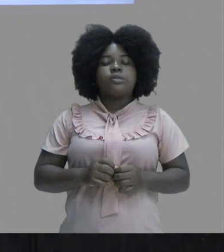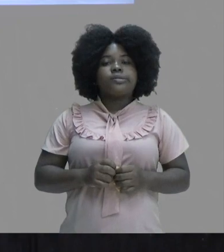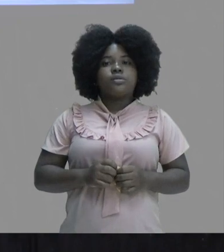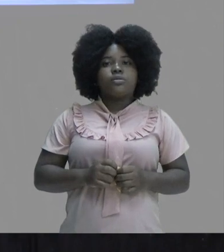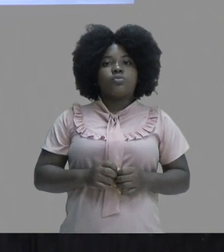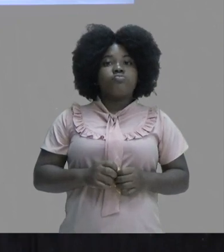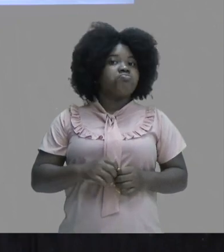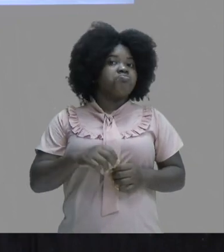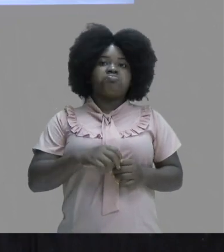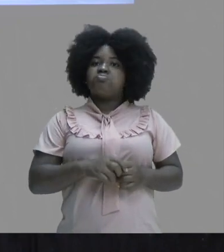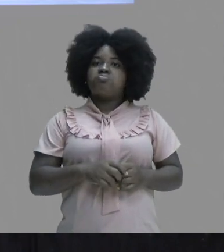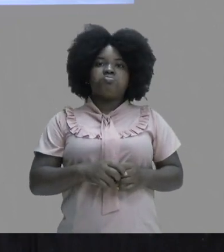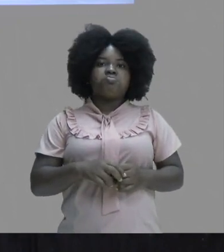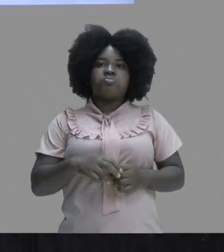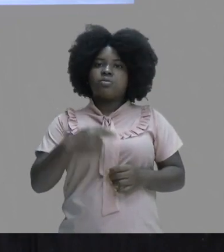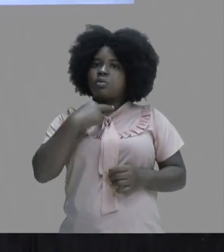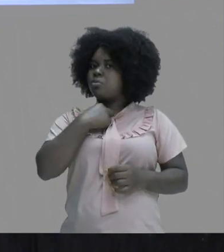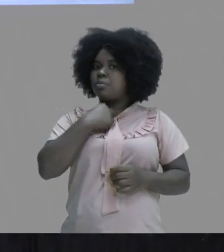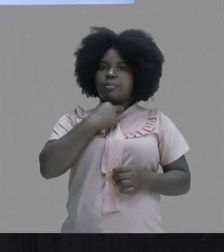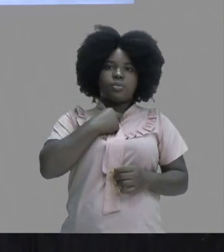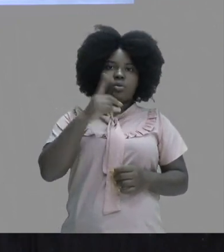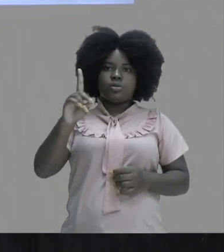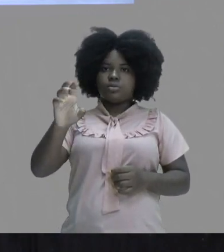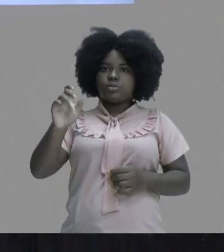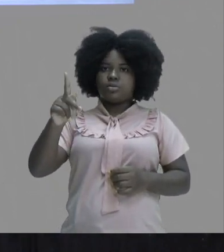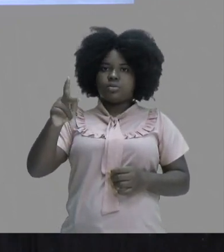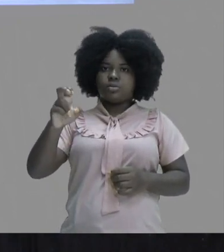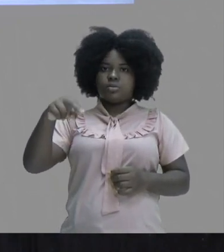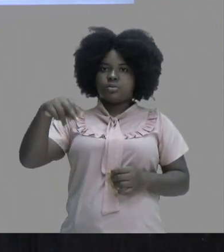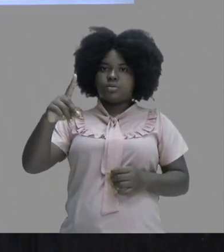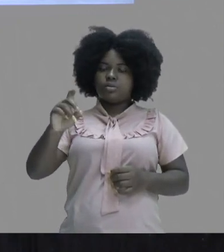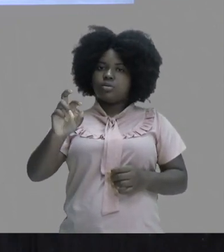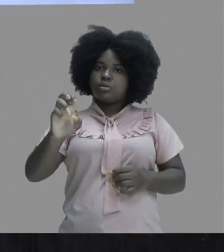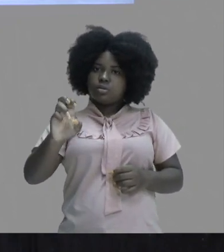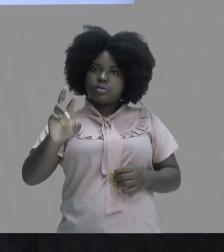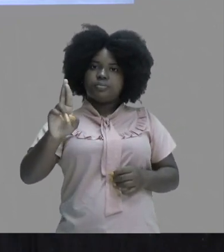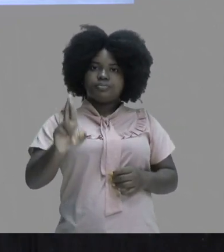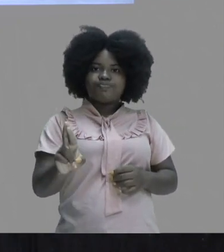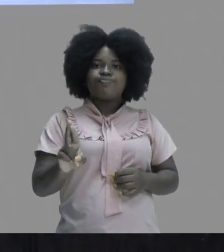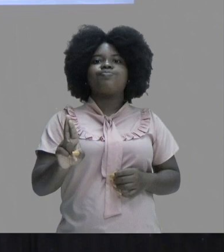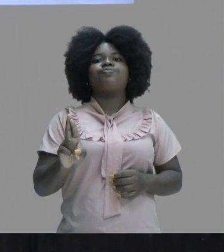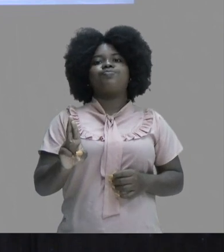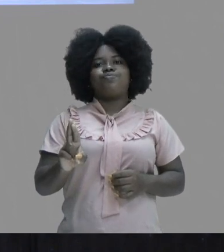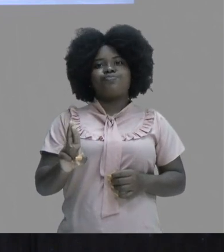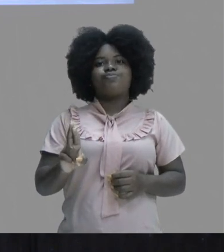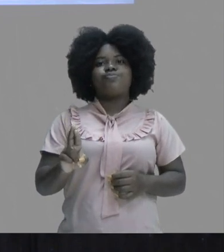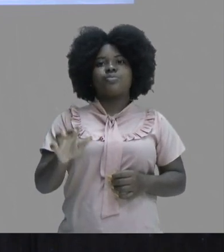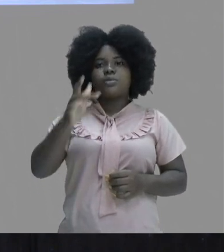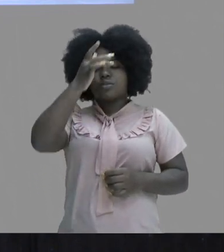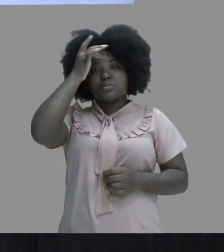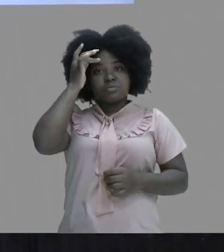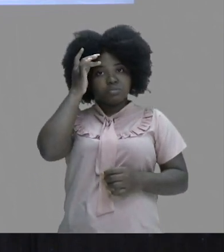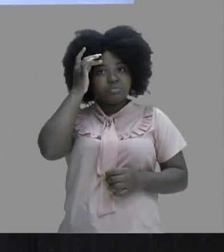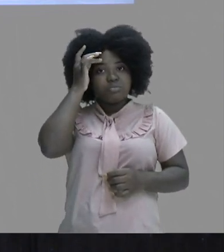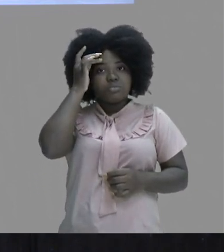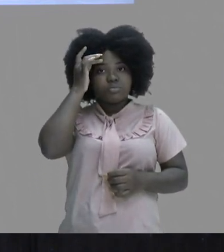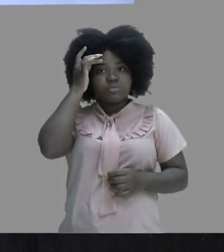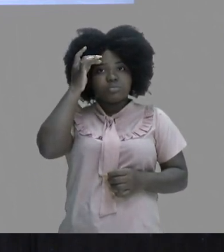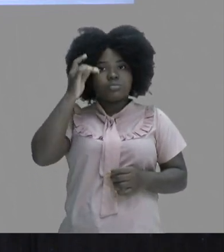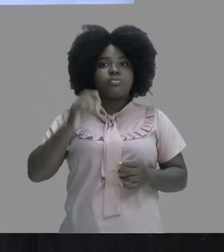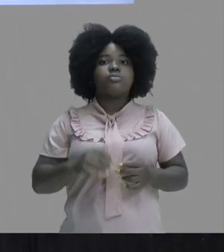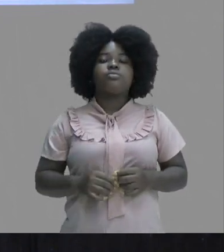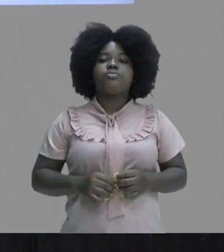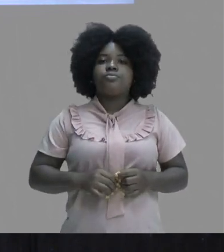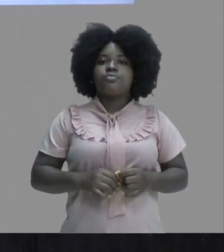dos outros, cada direito depende do outro de forma simultânea. Cada direito depende do outro e gera um